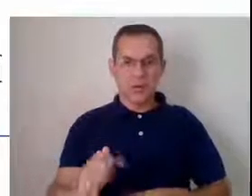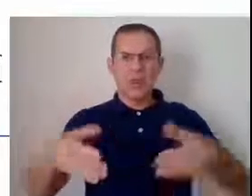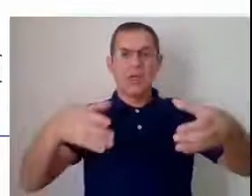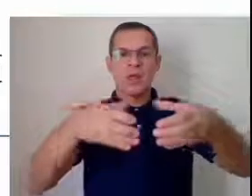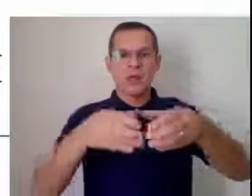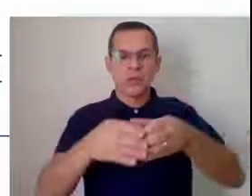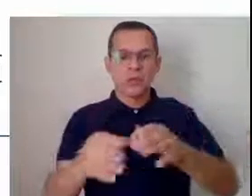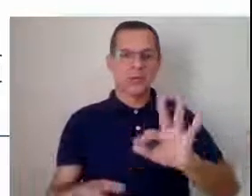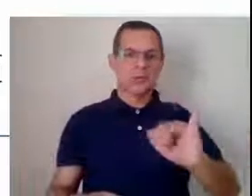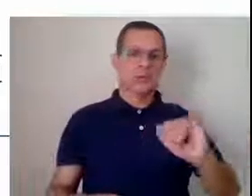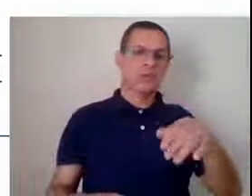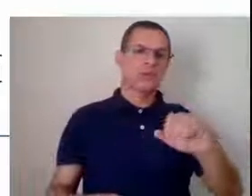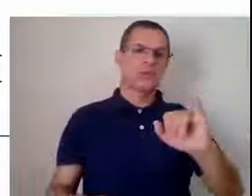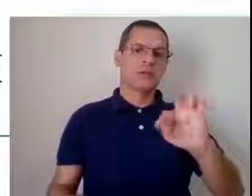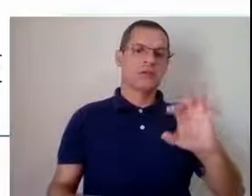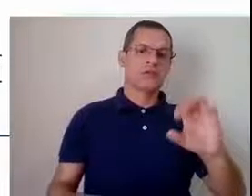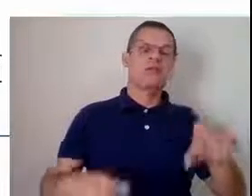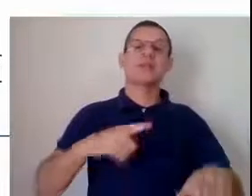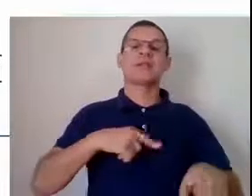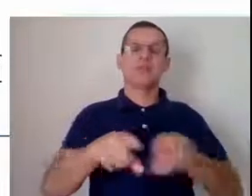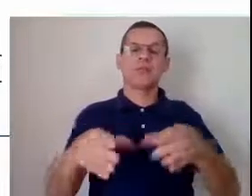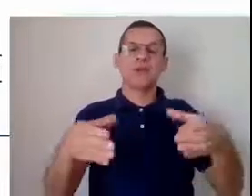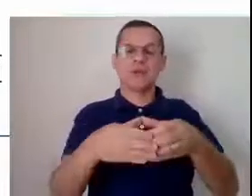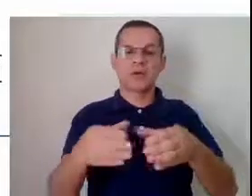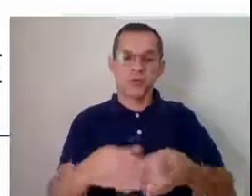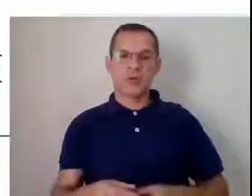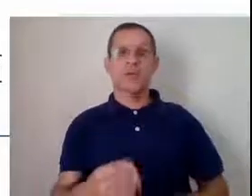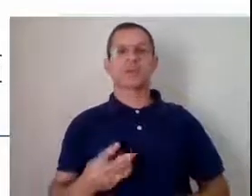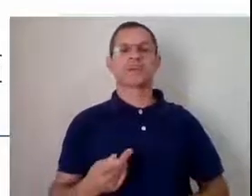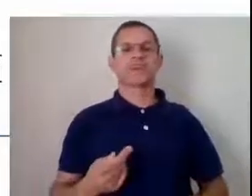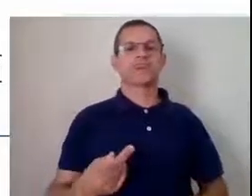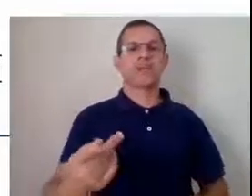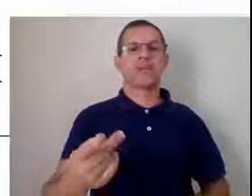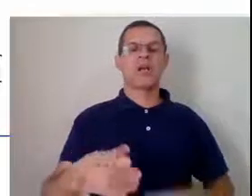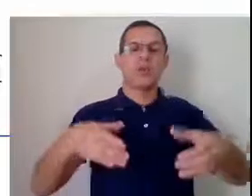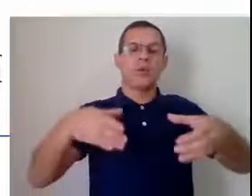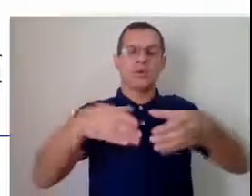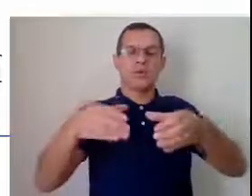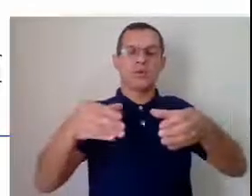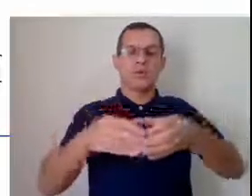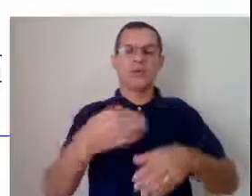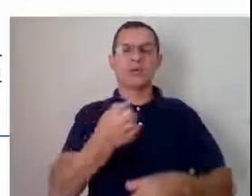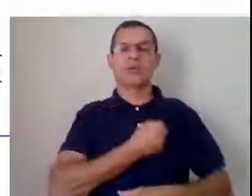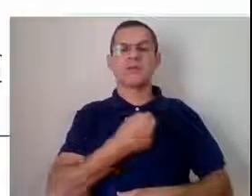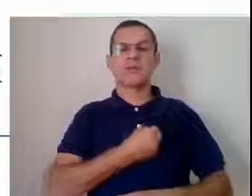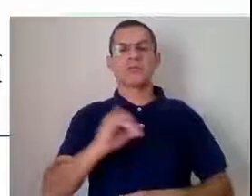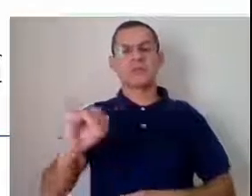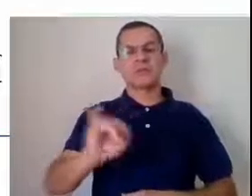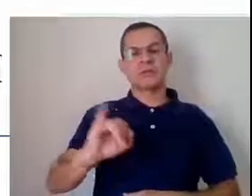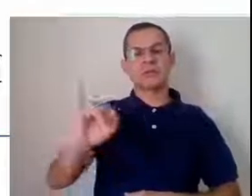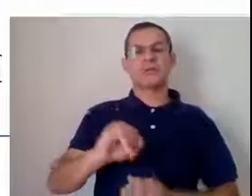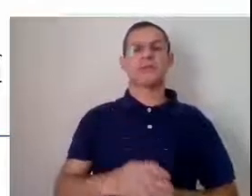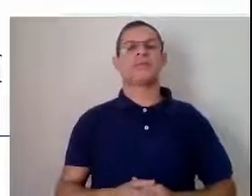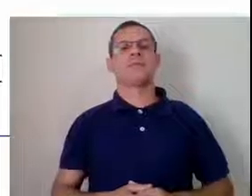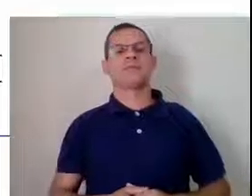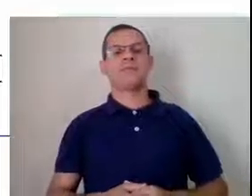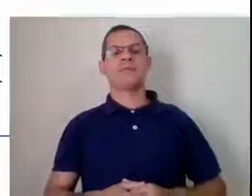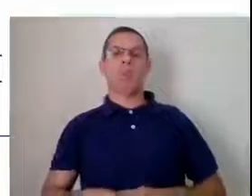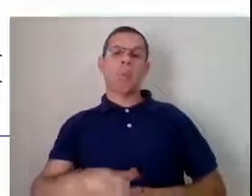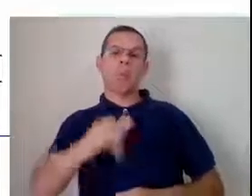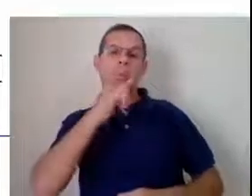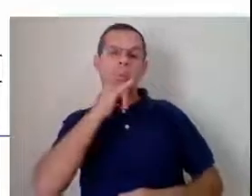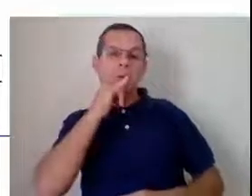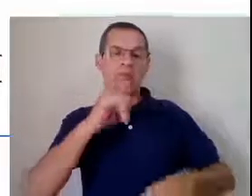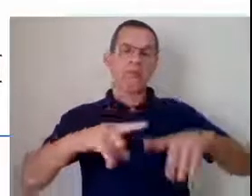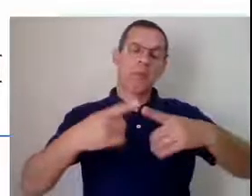conjunto finito. E nós temos também o conjunto infinito, que é o conjunto dos números ímpares. Tá? Por